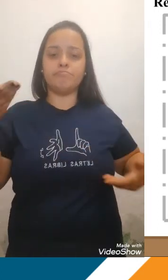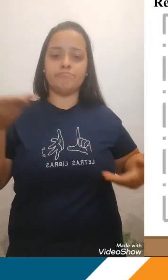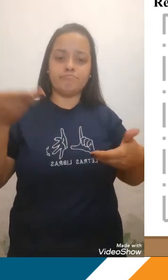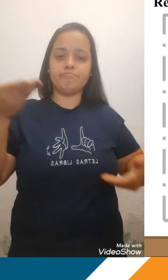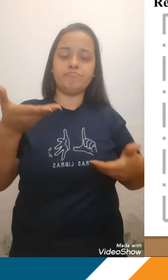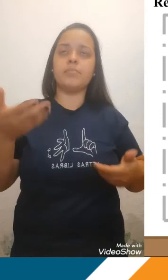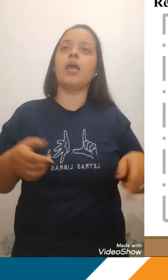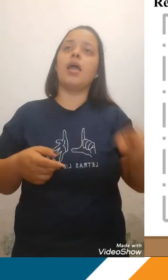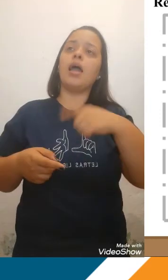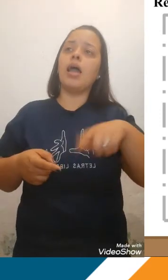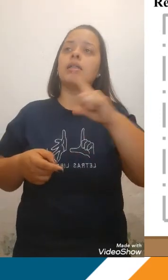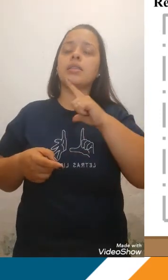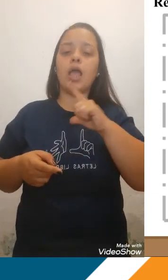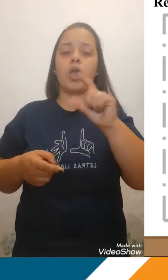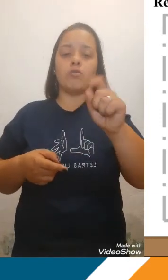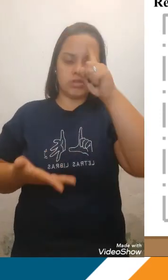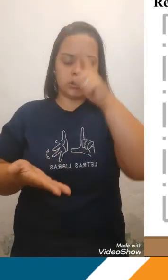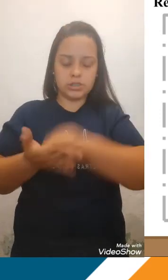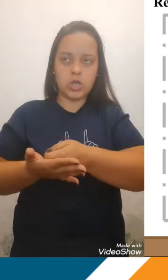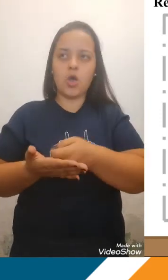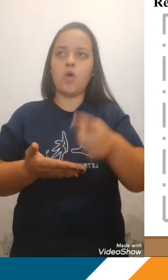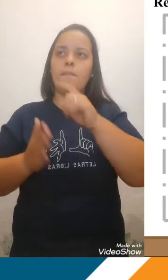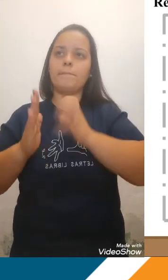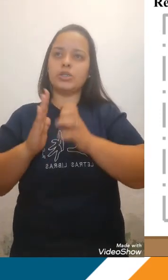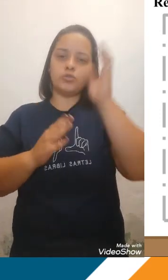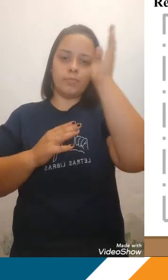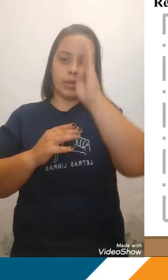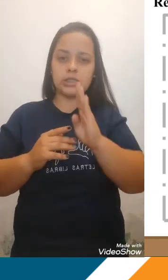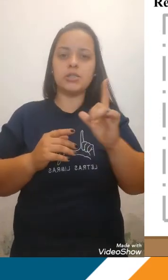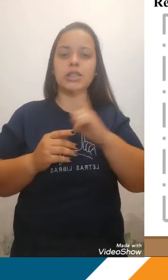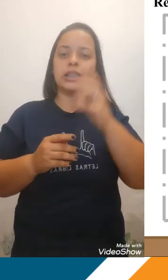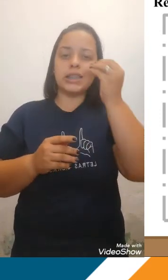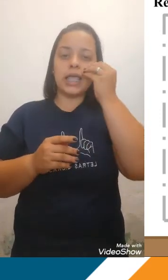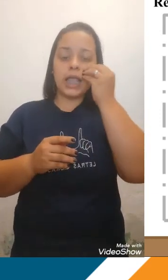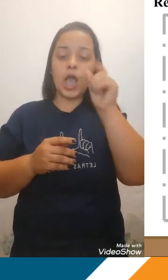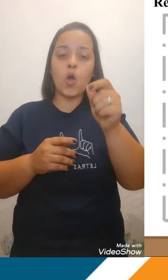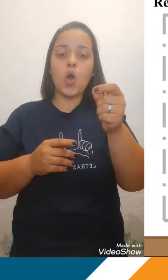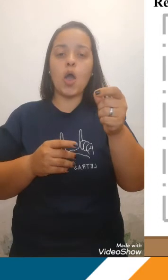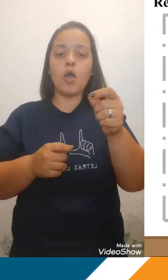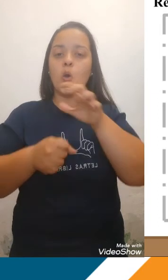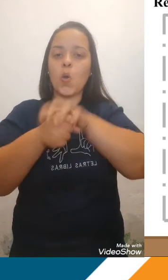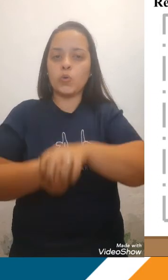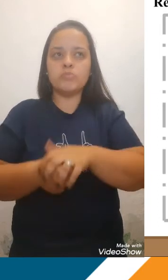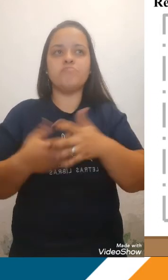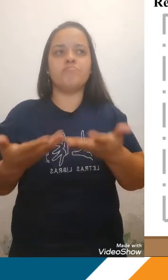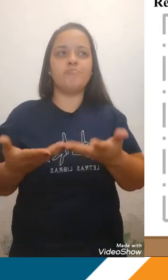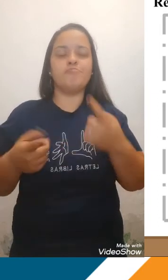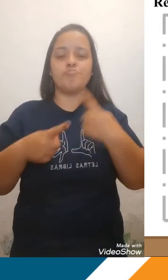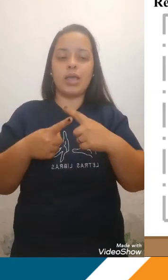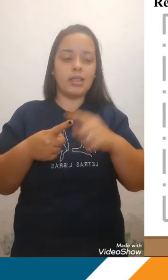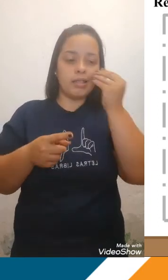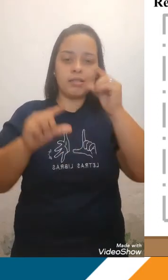dessas decisões foram interpretadas pelo Partido Brasileiro como tentativas recolonizadoras, porque